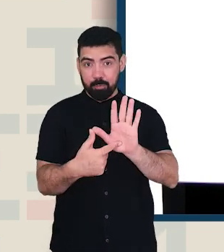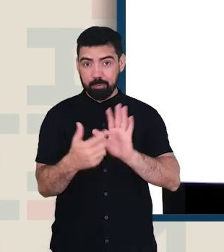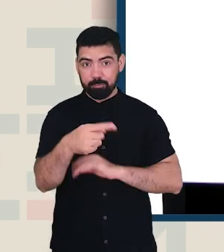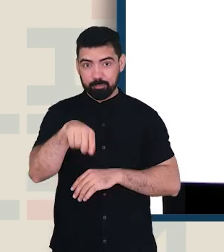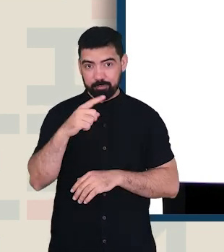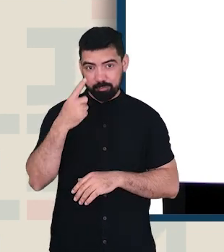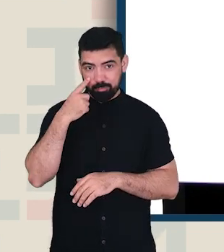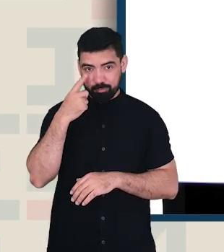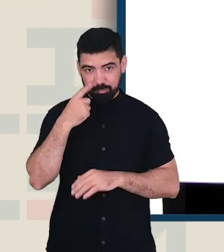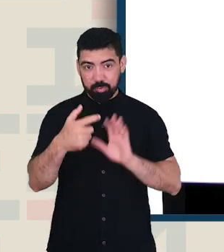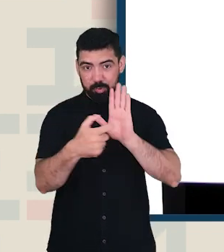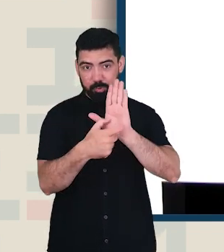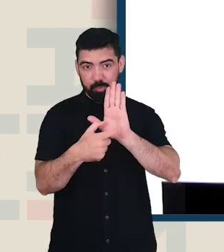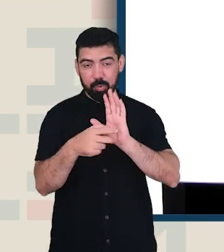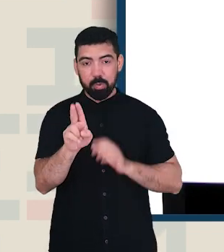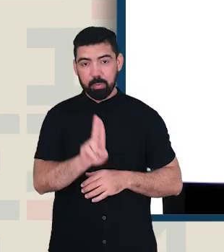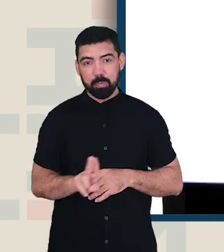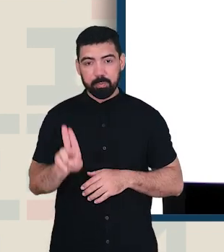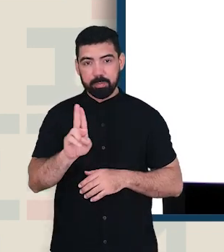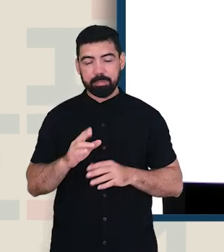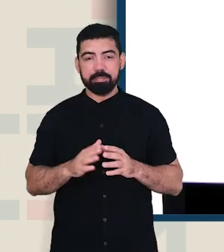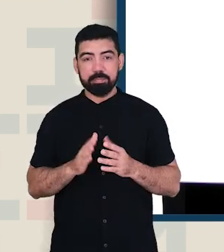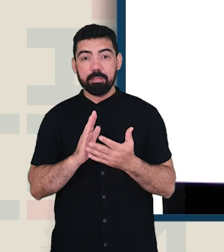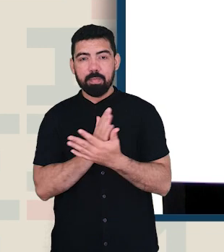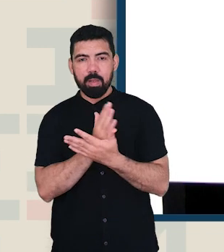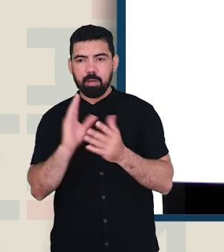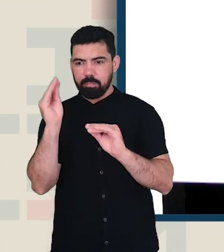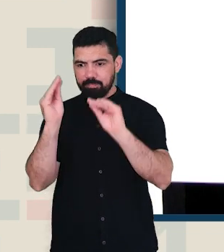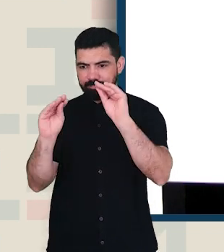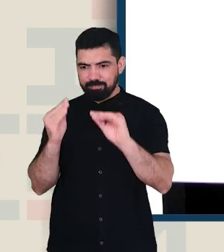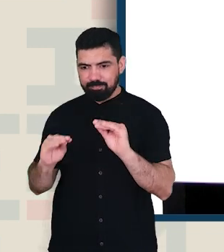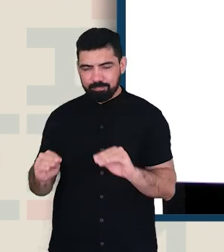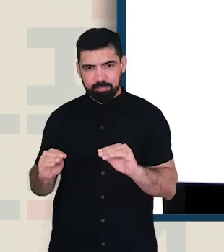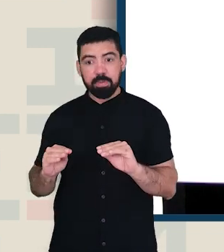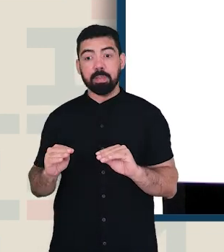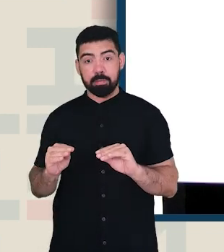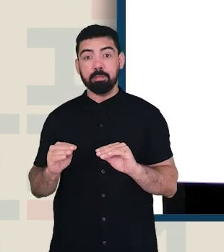passada, utilizei alguns dos elementos que a gente vai